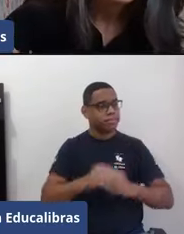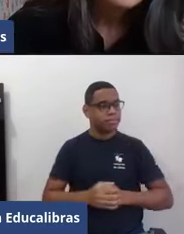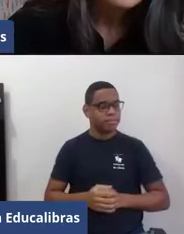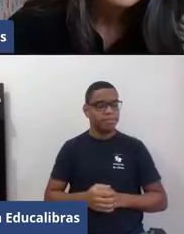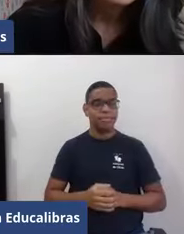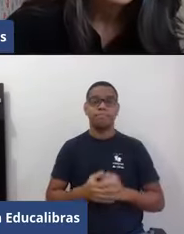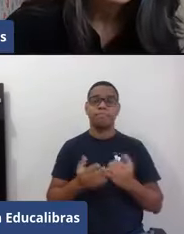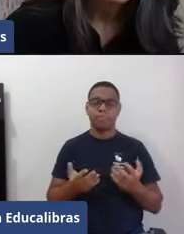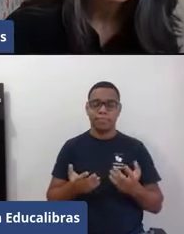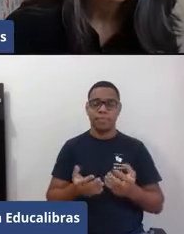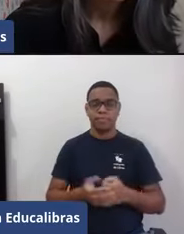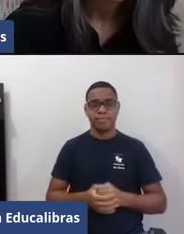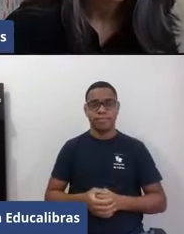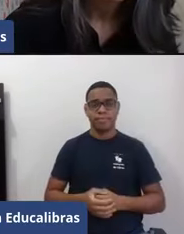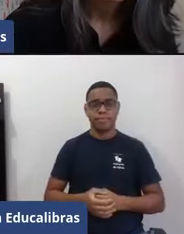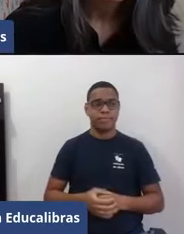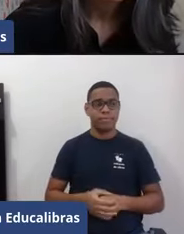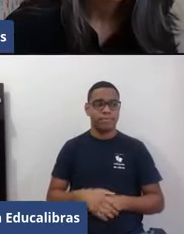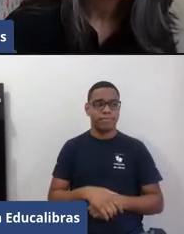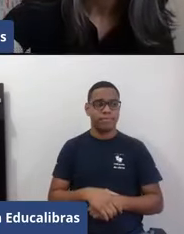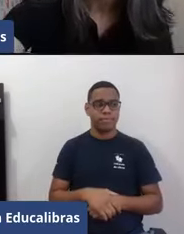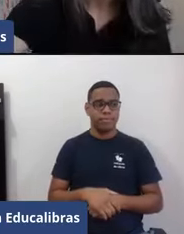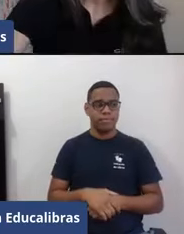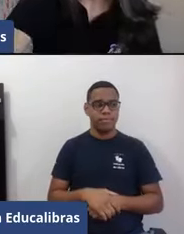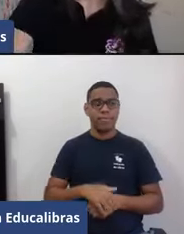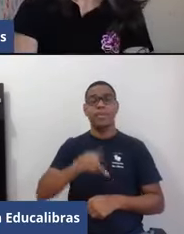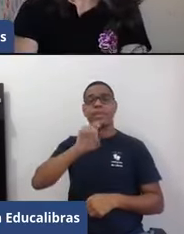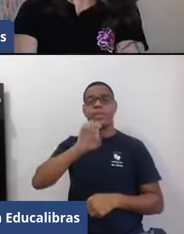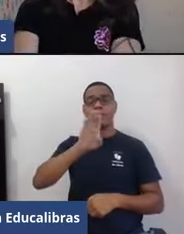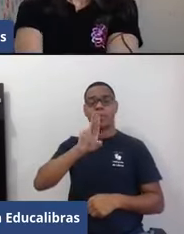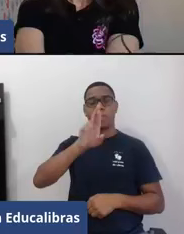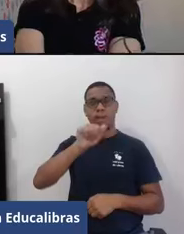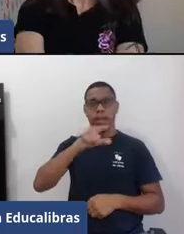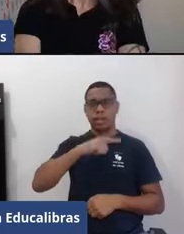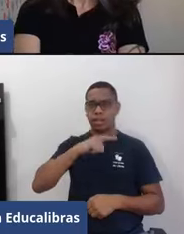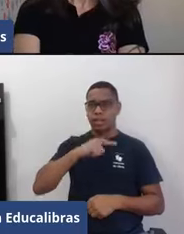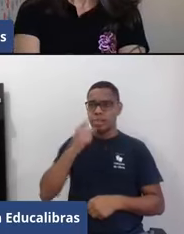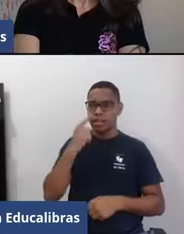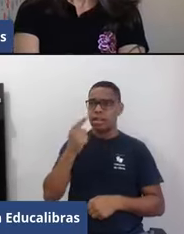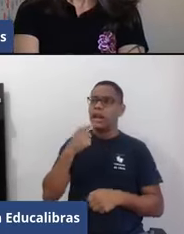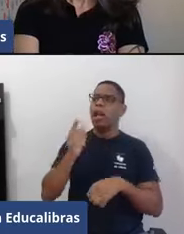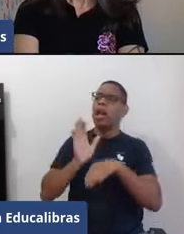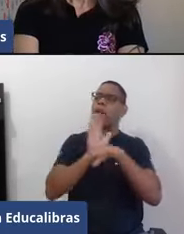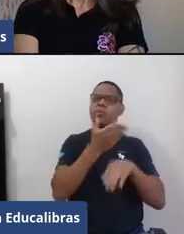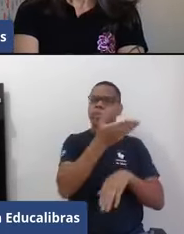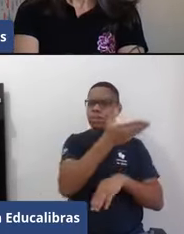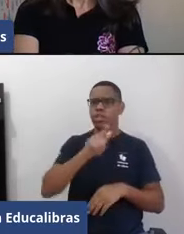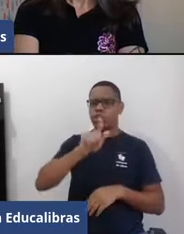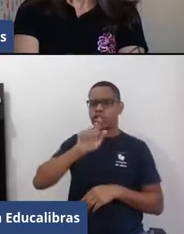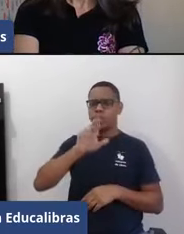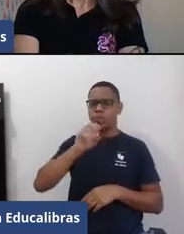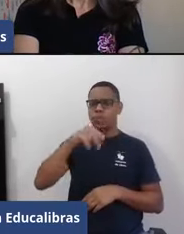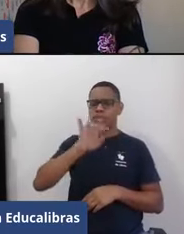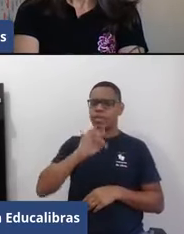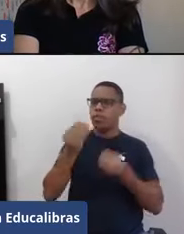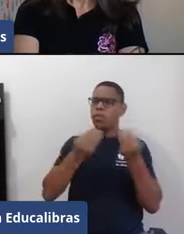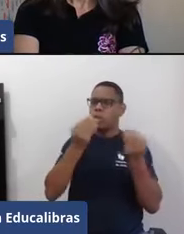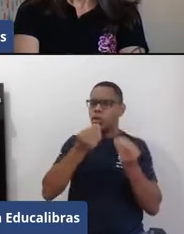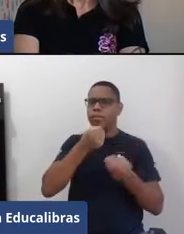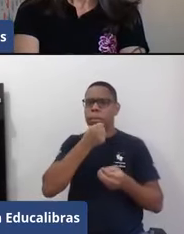Bom, a Débora está me escutando? Tenta ajudar aí para a